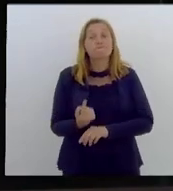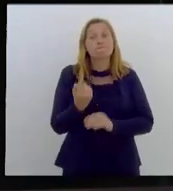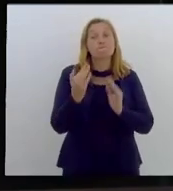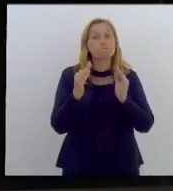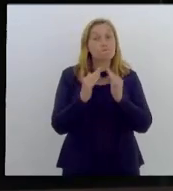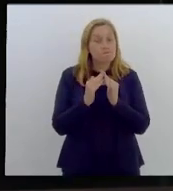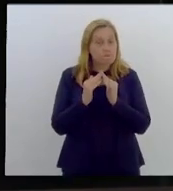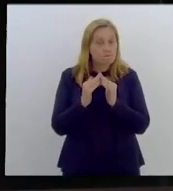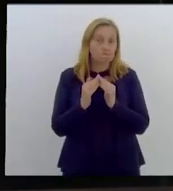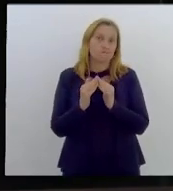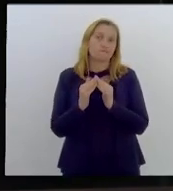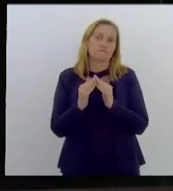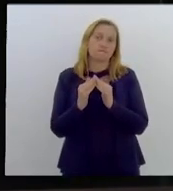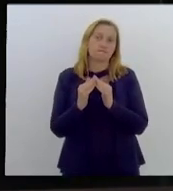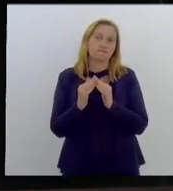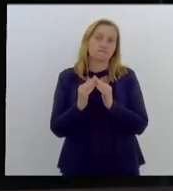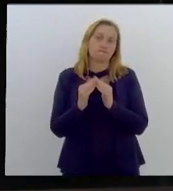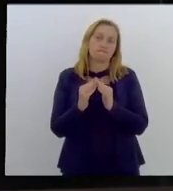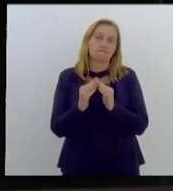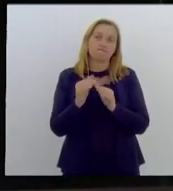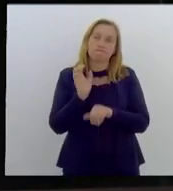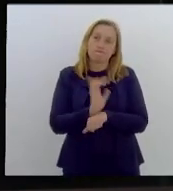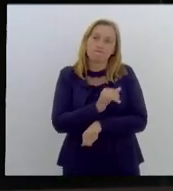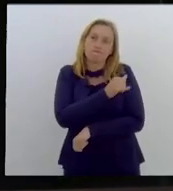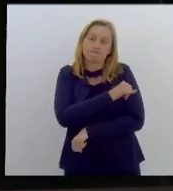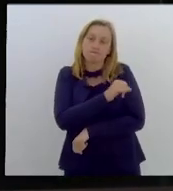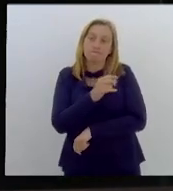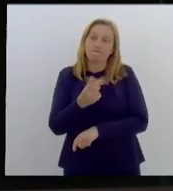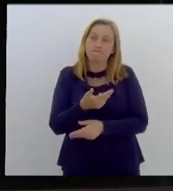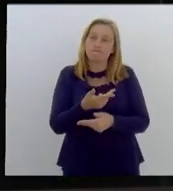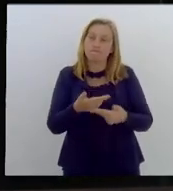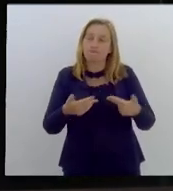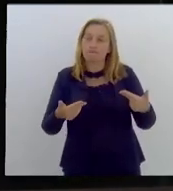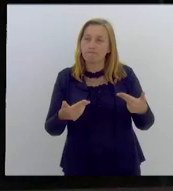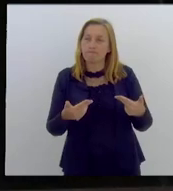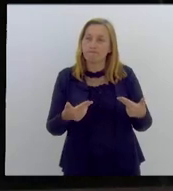imóvel. O Estado do Rio de Janeiro tem